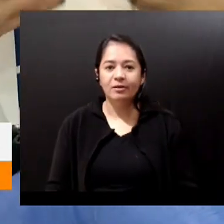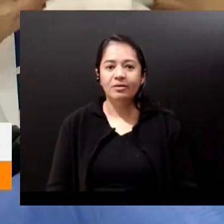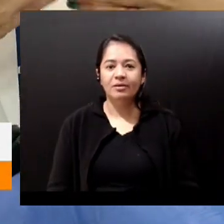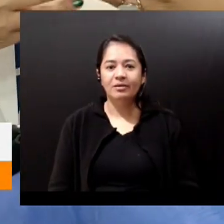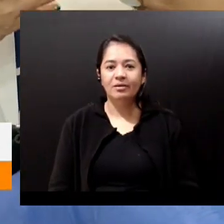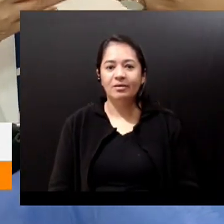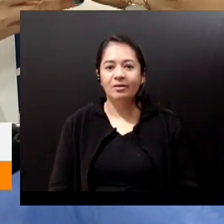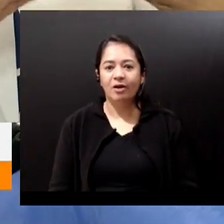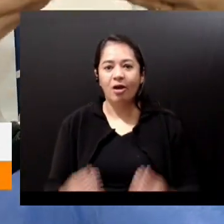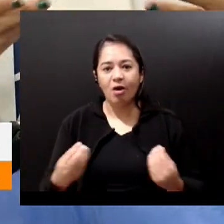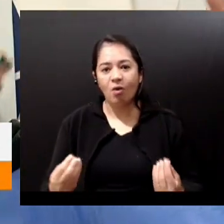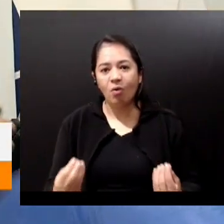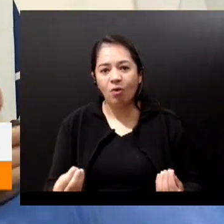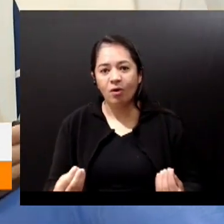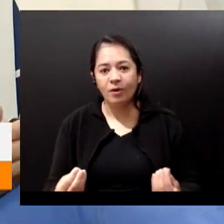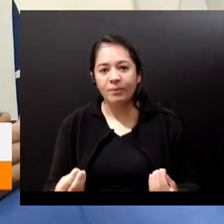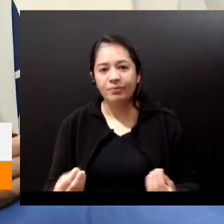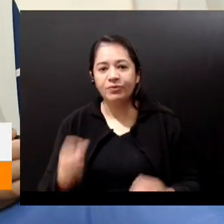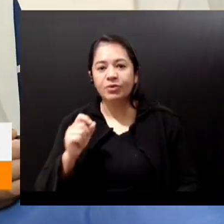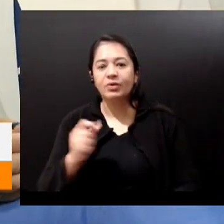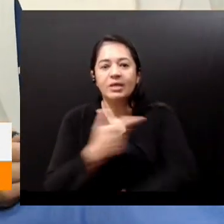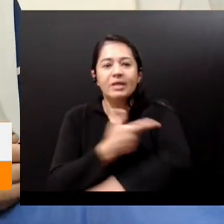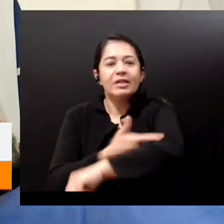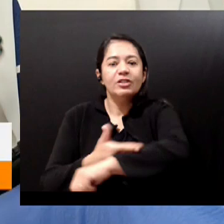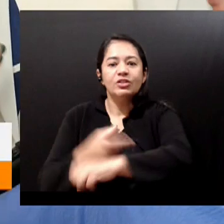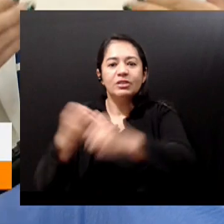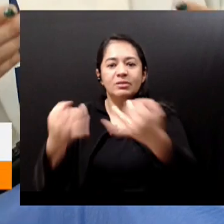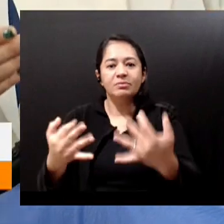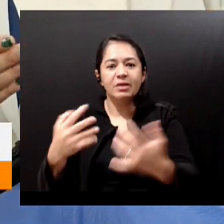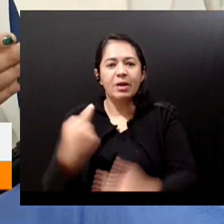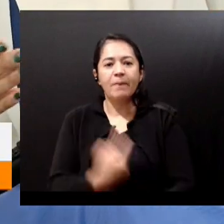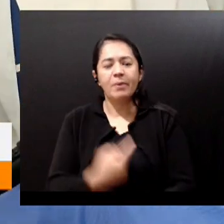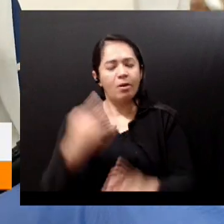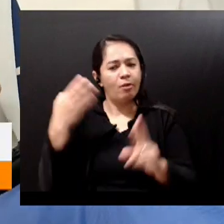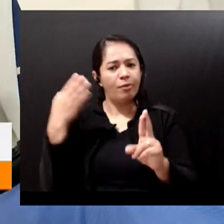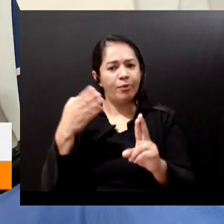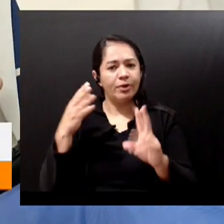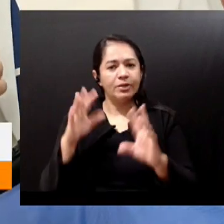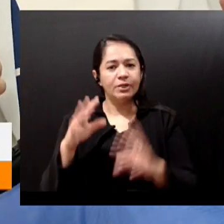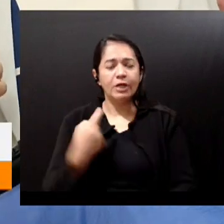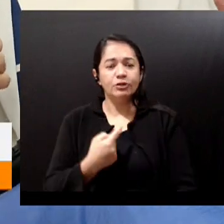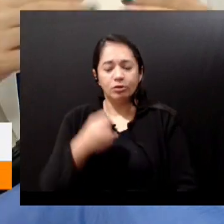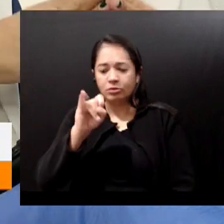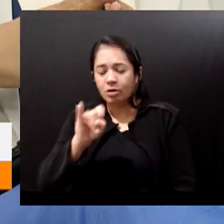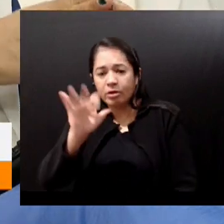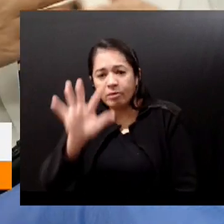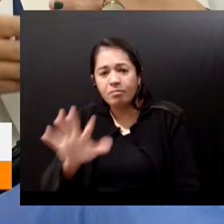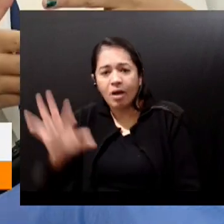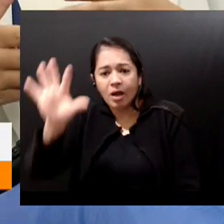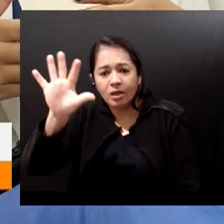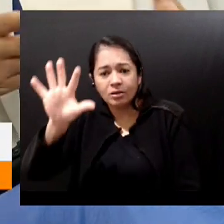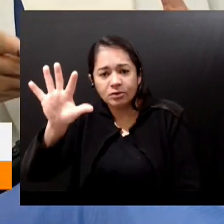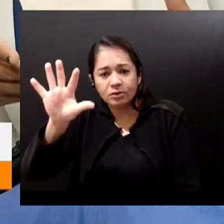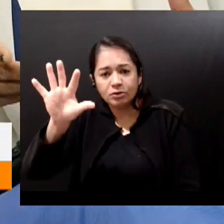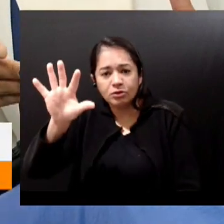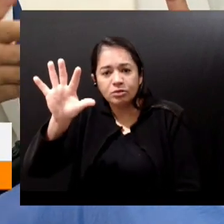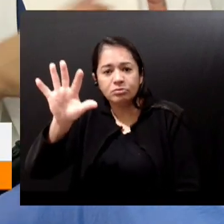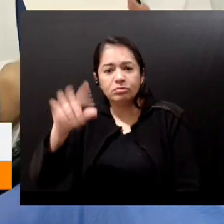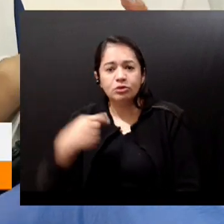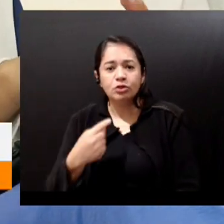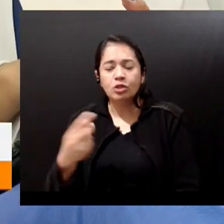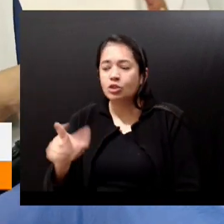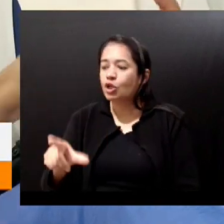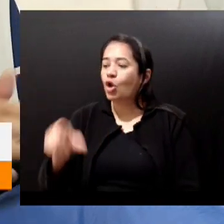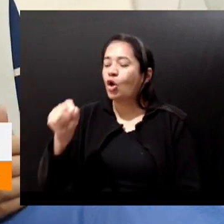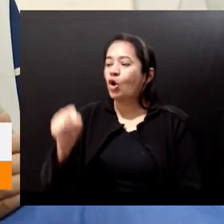que a etiqueta traz pra gente referente à nossa imagem quando a gente opta em utilizar ou até comprar um